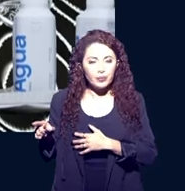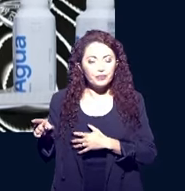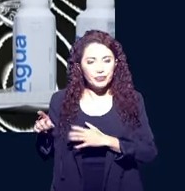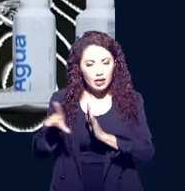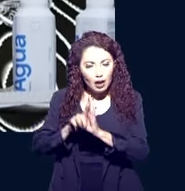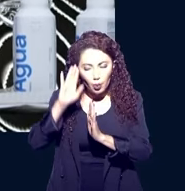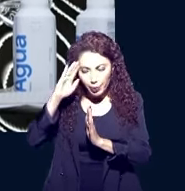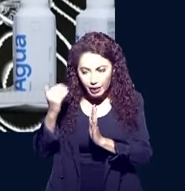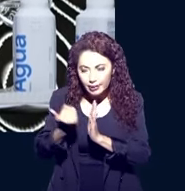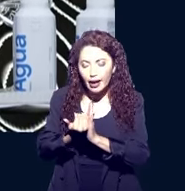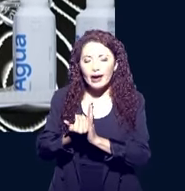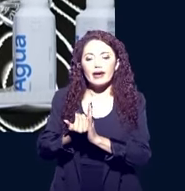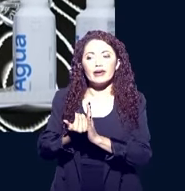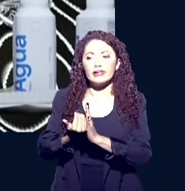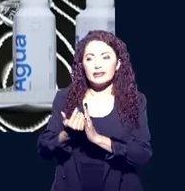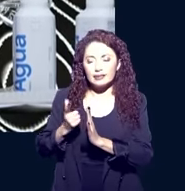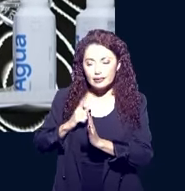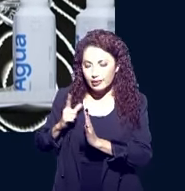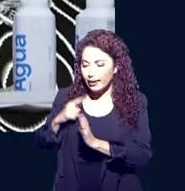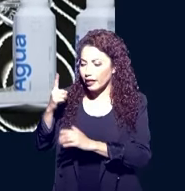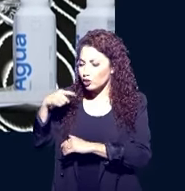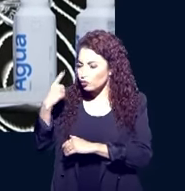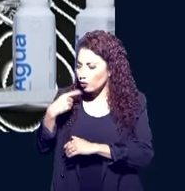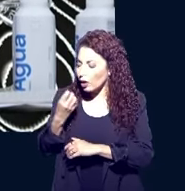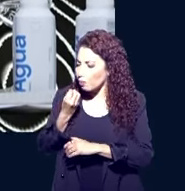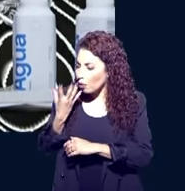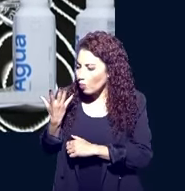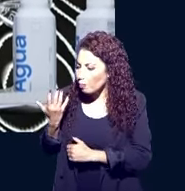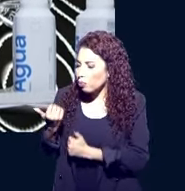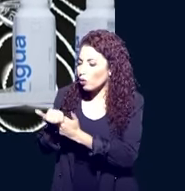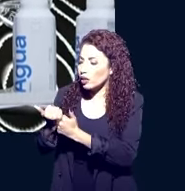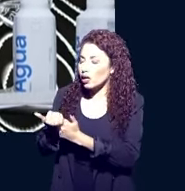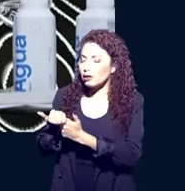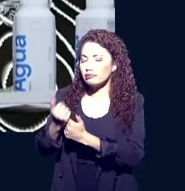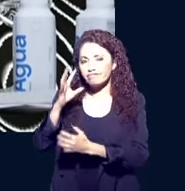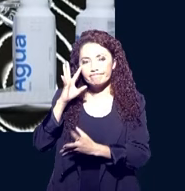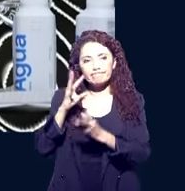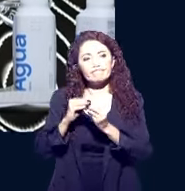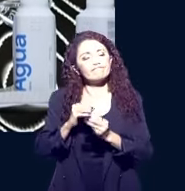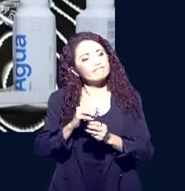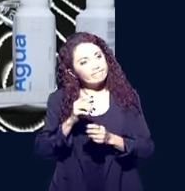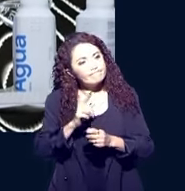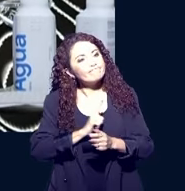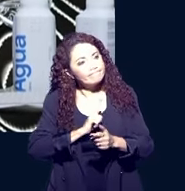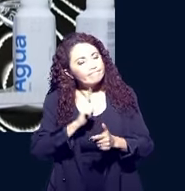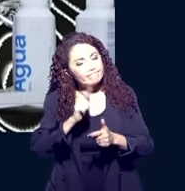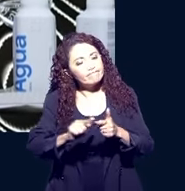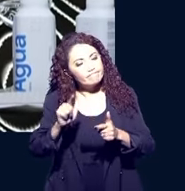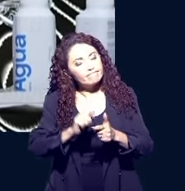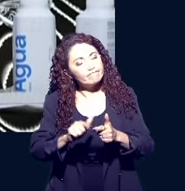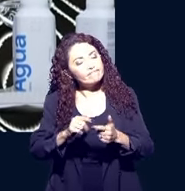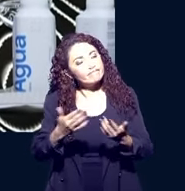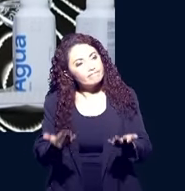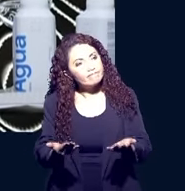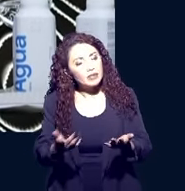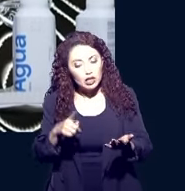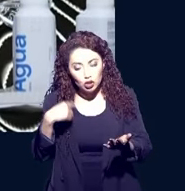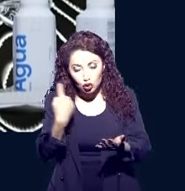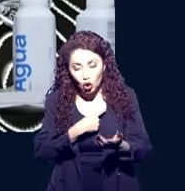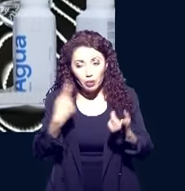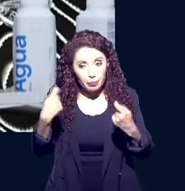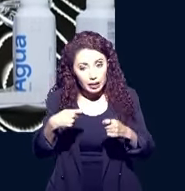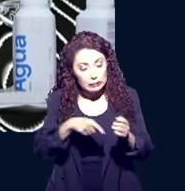ainda assim tem milhares de demandas é sinal que tem algum problema há há um problema que eu acho que a gente tem que investigar